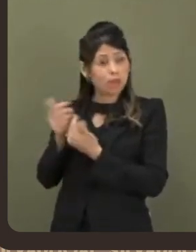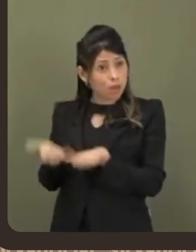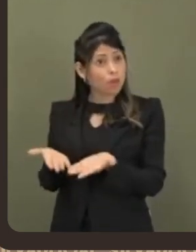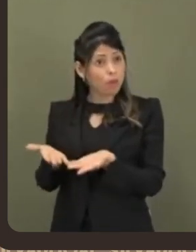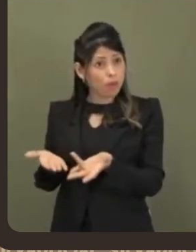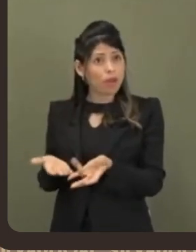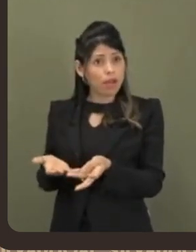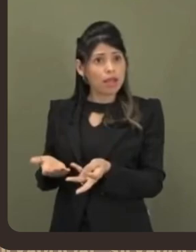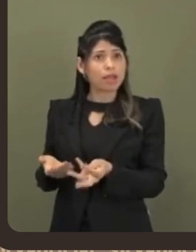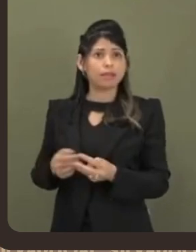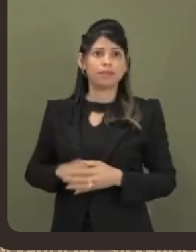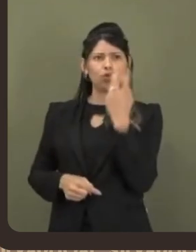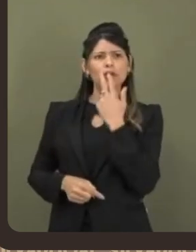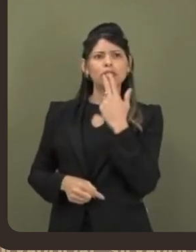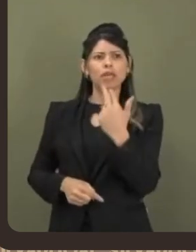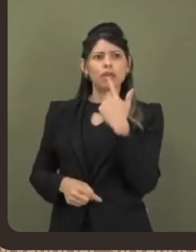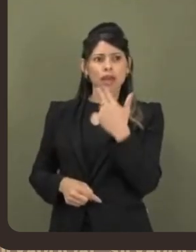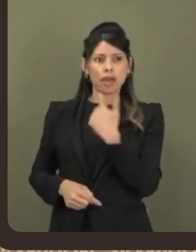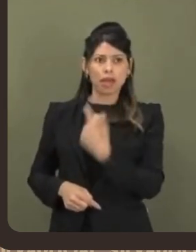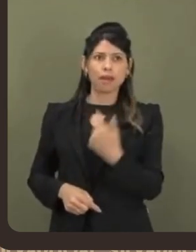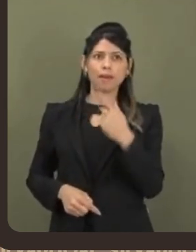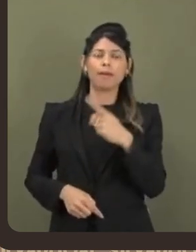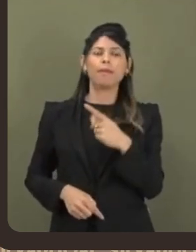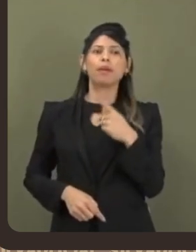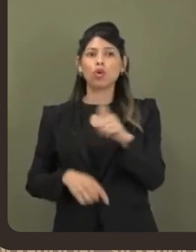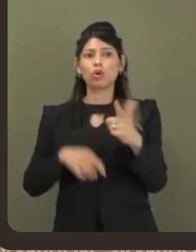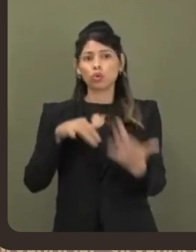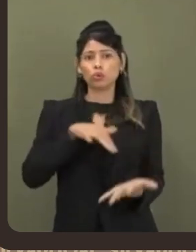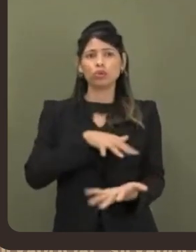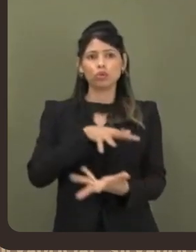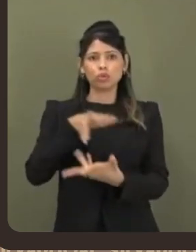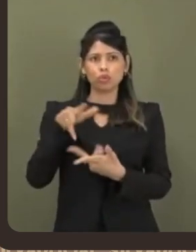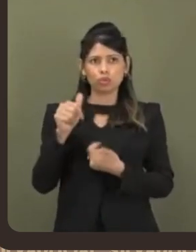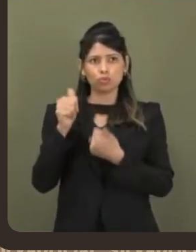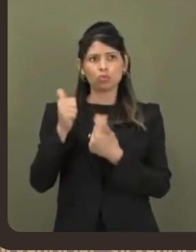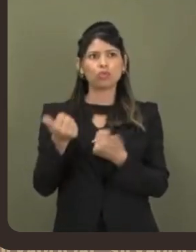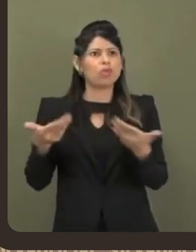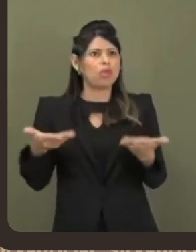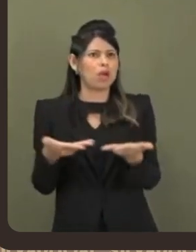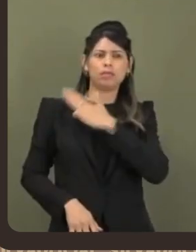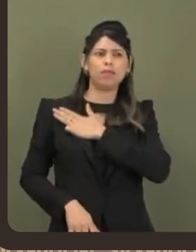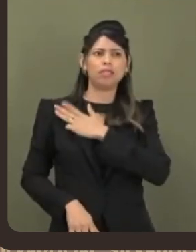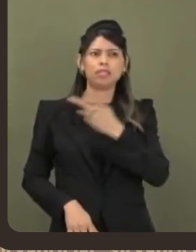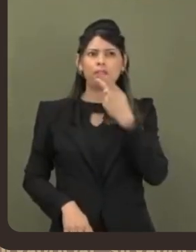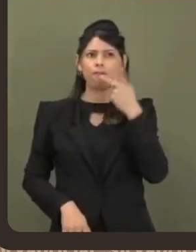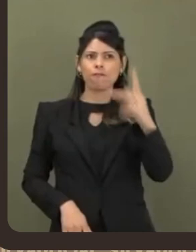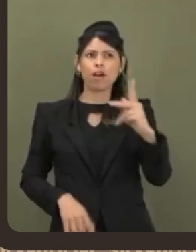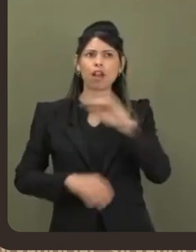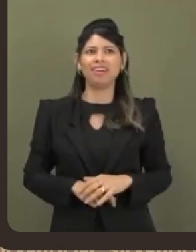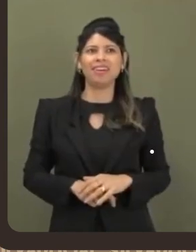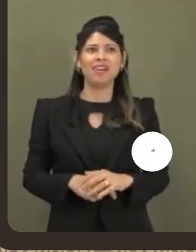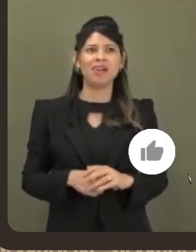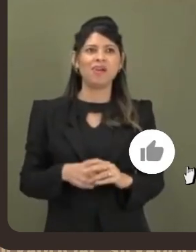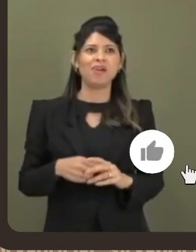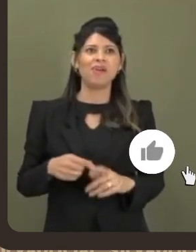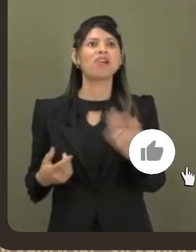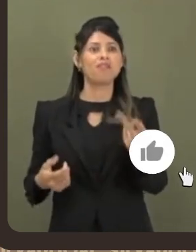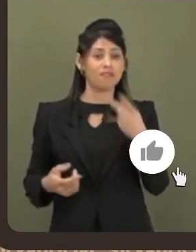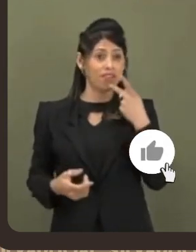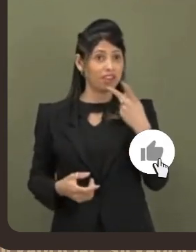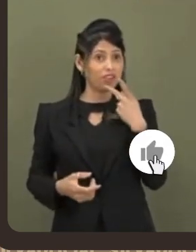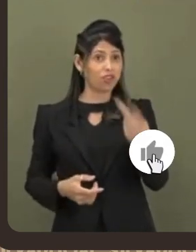pelos Rockefeller da vida, pelo sistema mundial. E agora sai esse presidente abilolado,